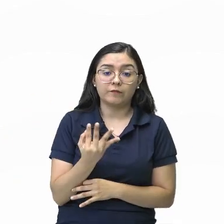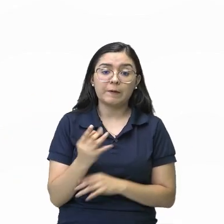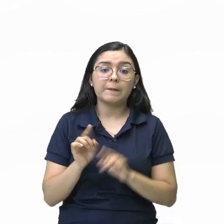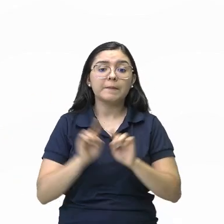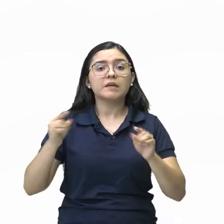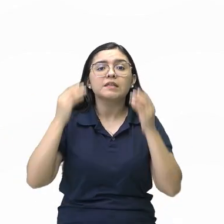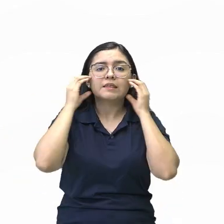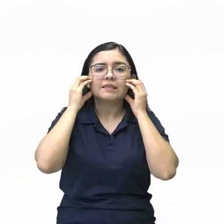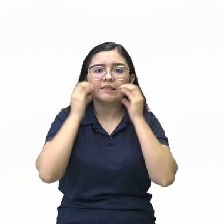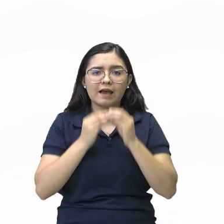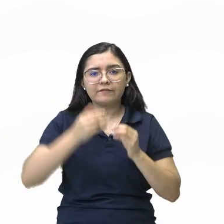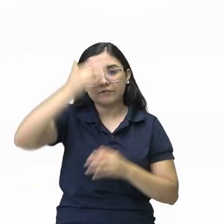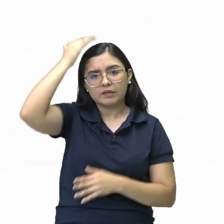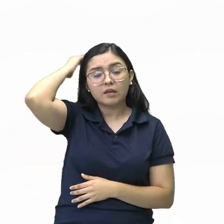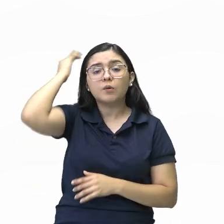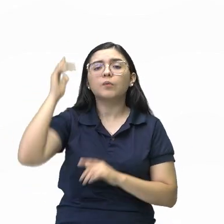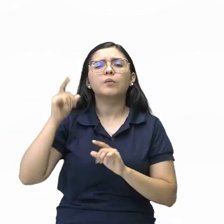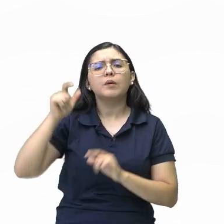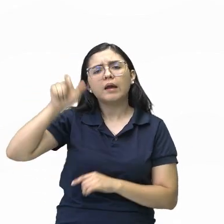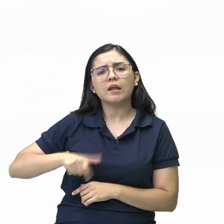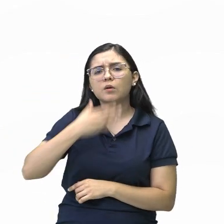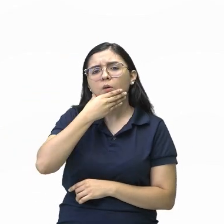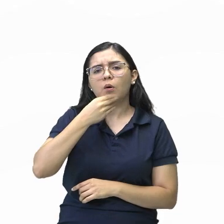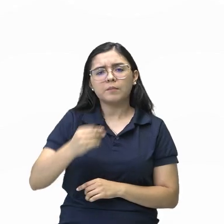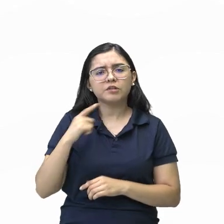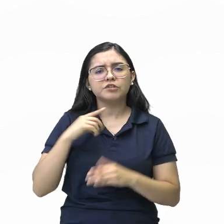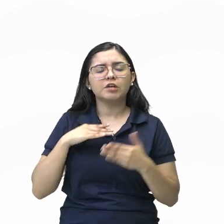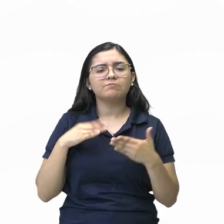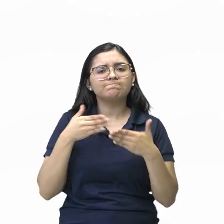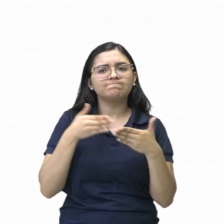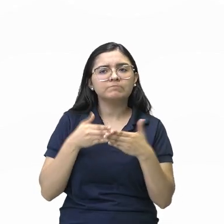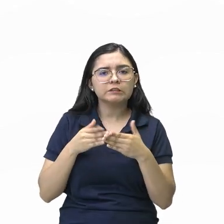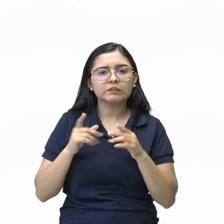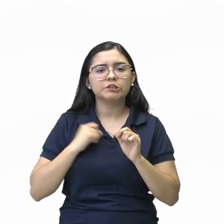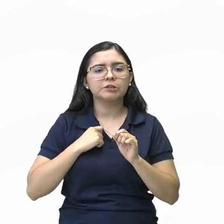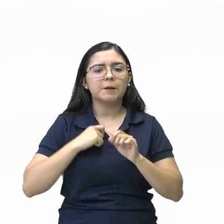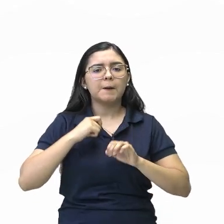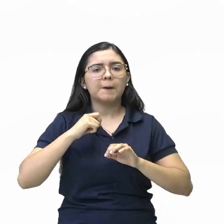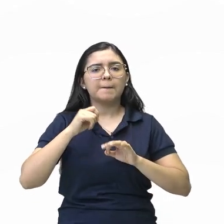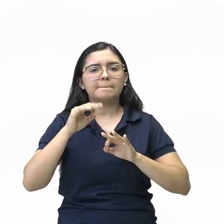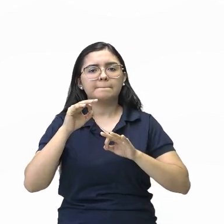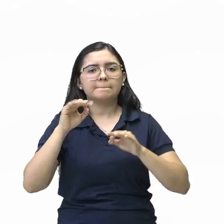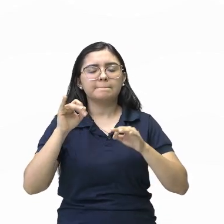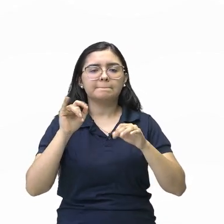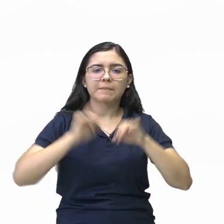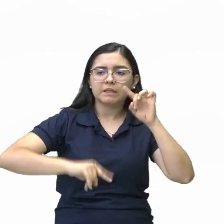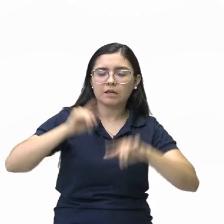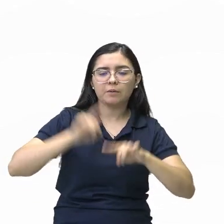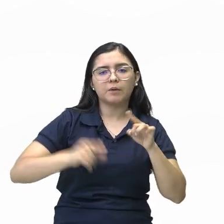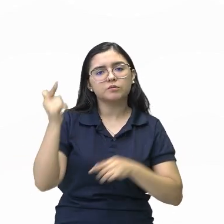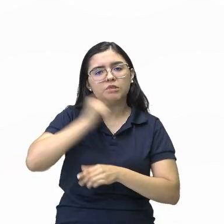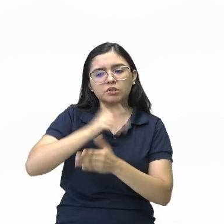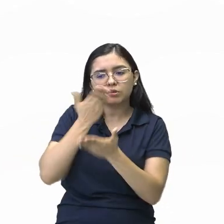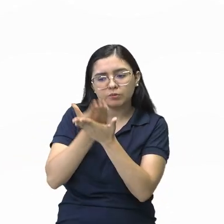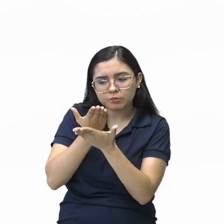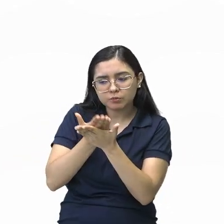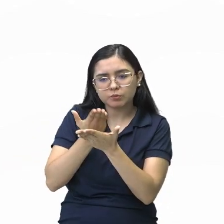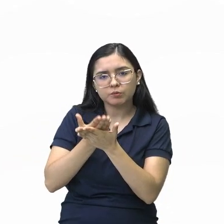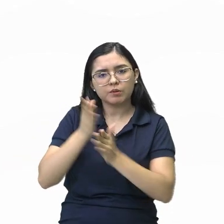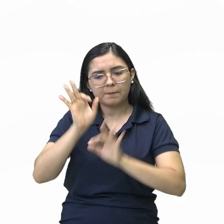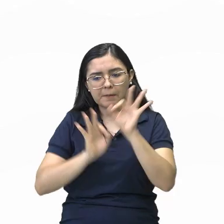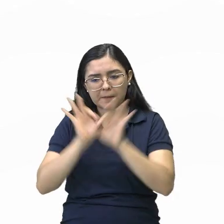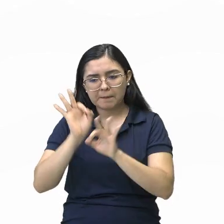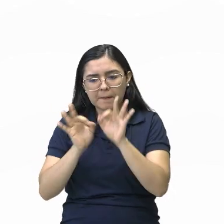que Darwin ele tinha uma limitação de ferramentas para fazer o estudo e